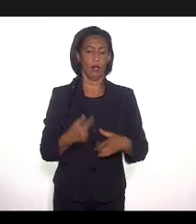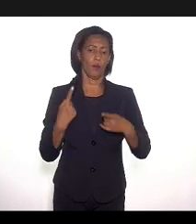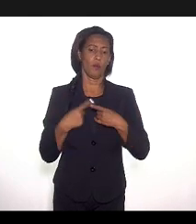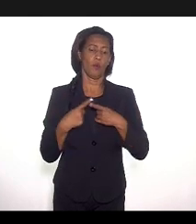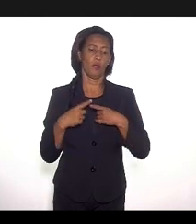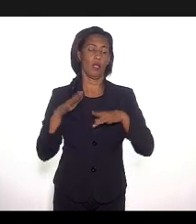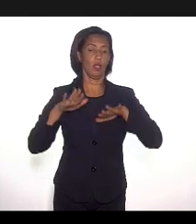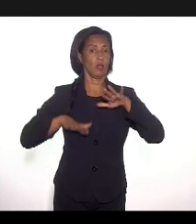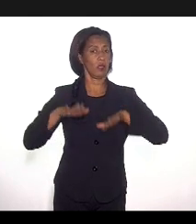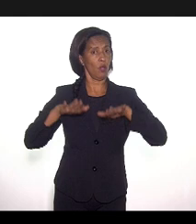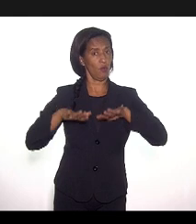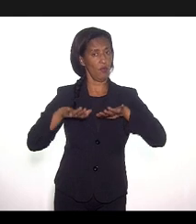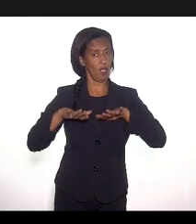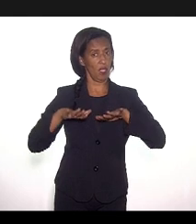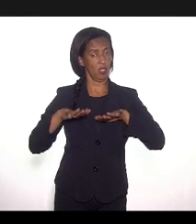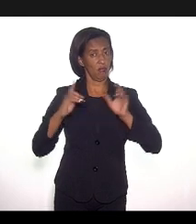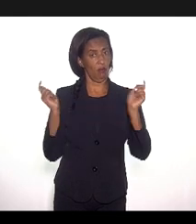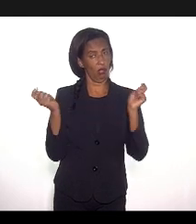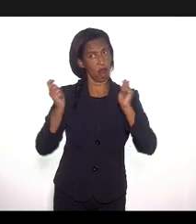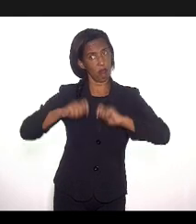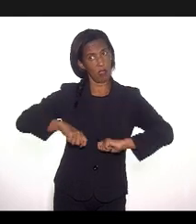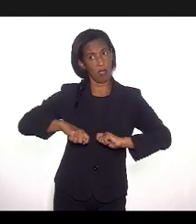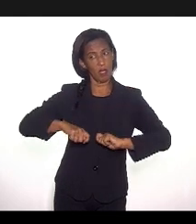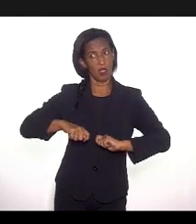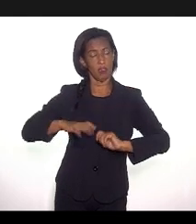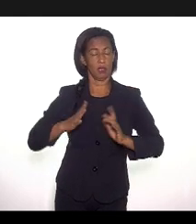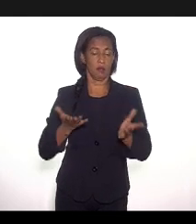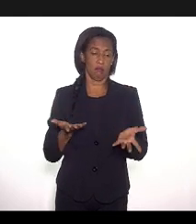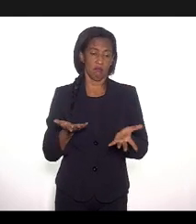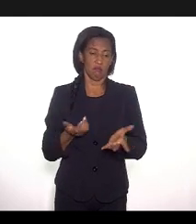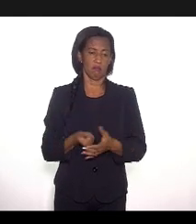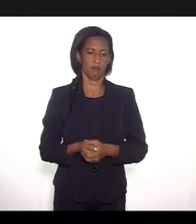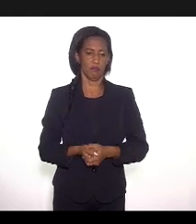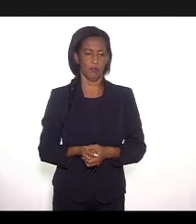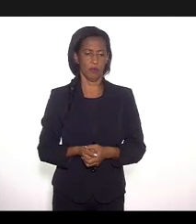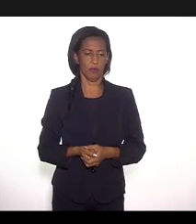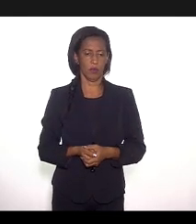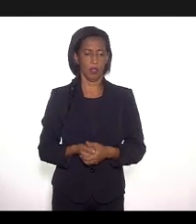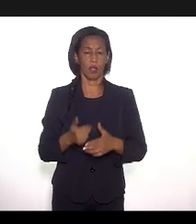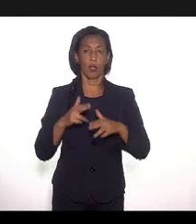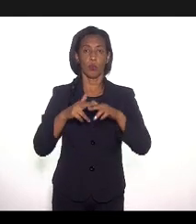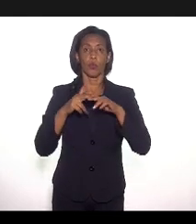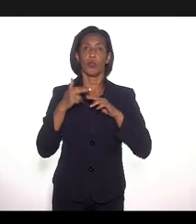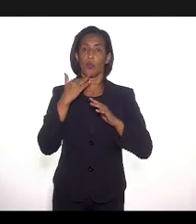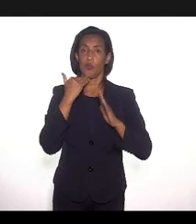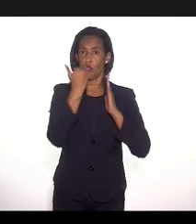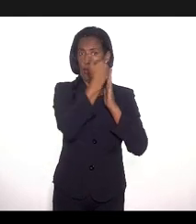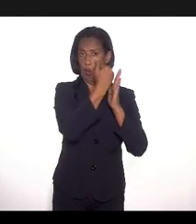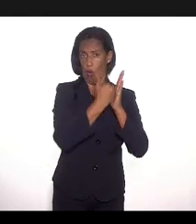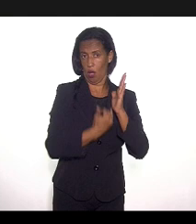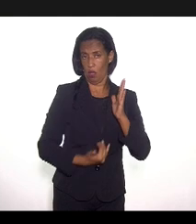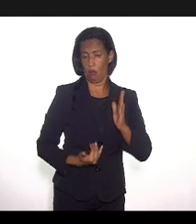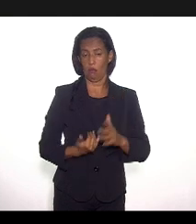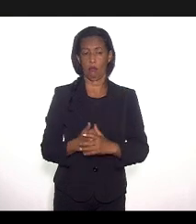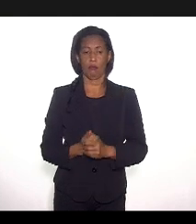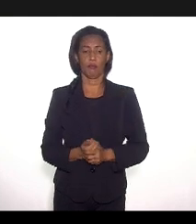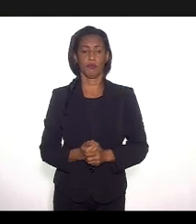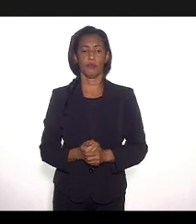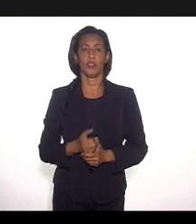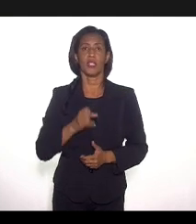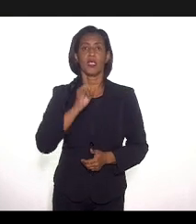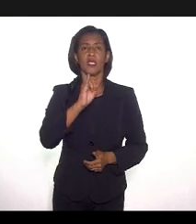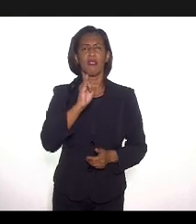talvez fosse possível, mas eu não fiz essa análise, por isso que eu fiz a questão de ordem, deputado Valdec. Se